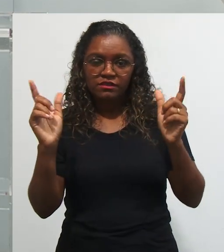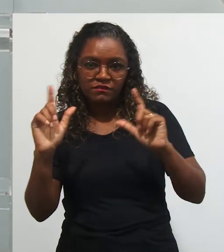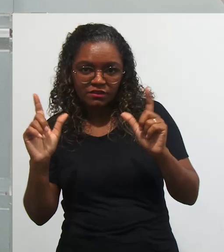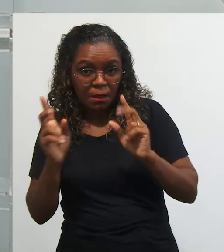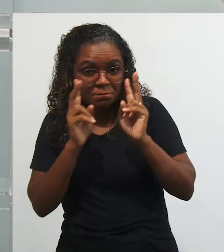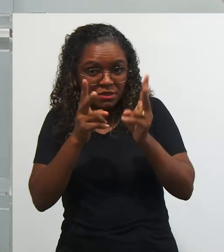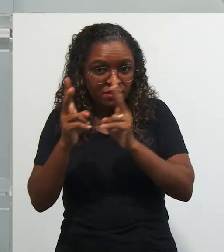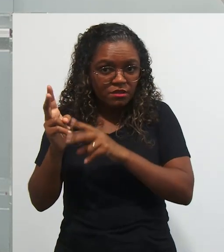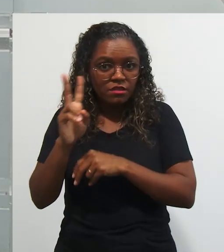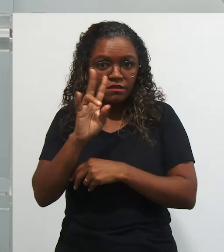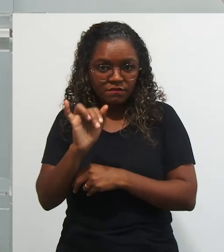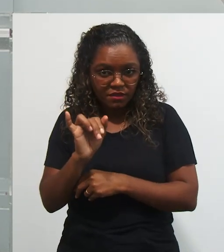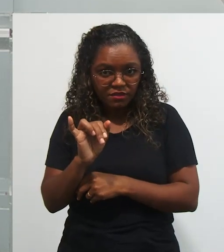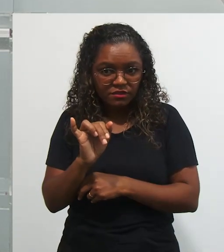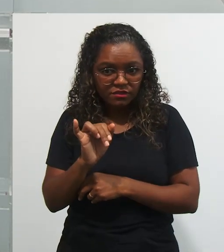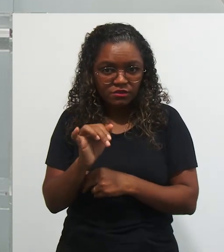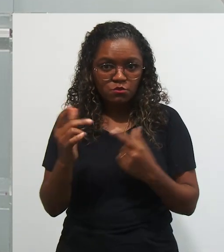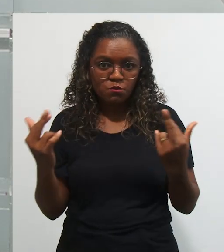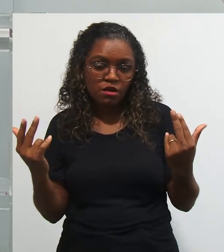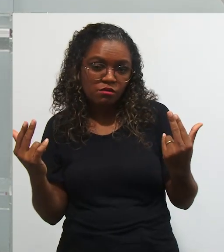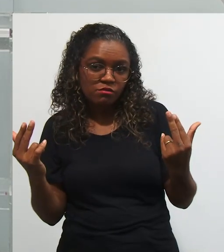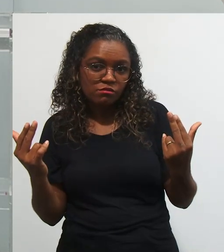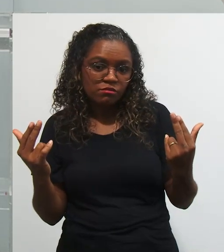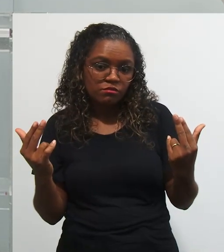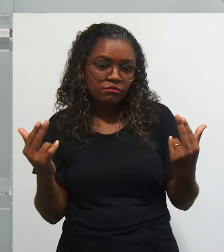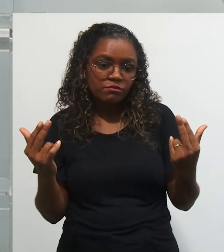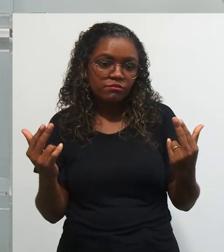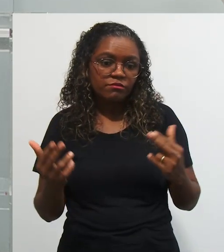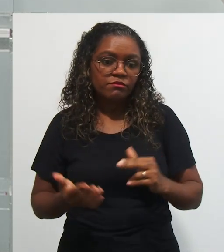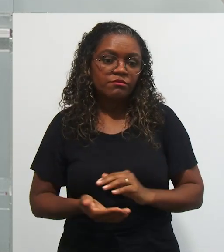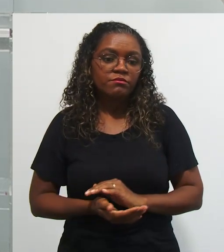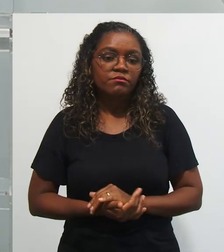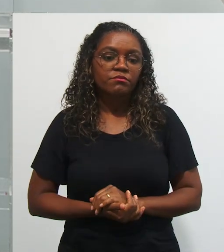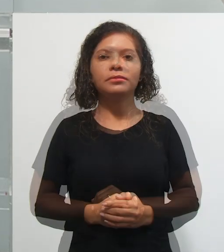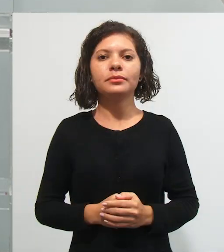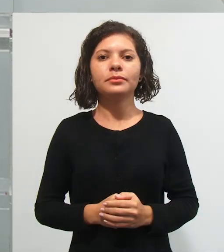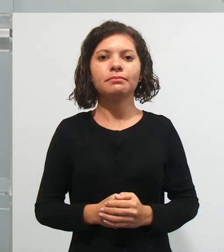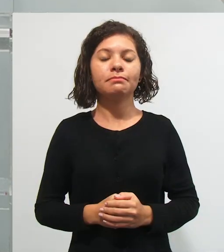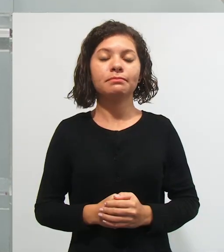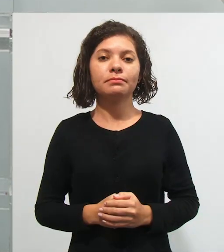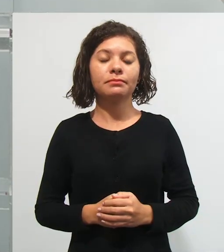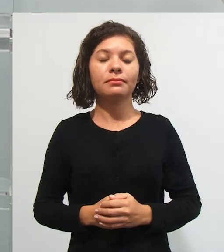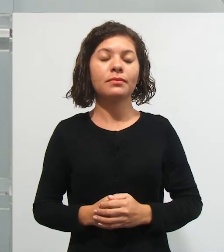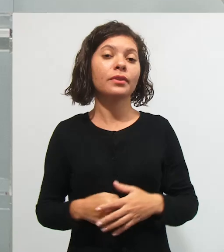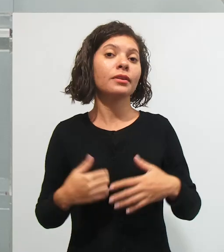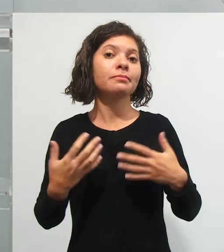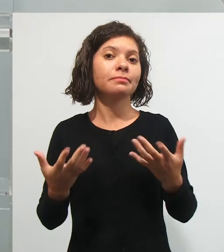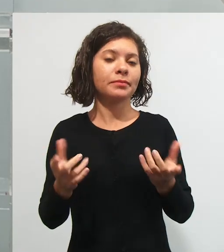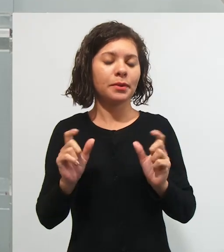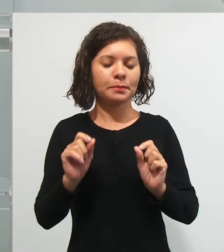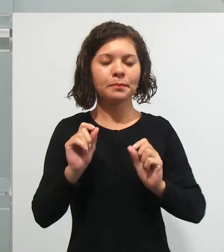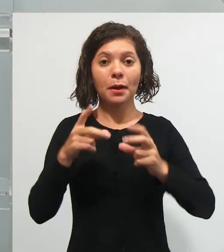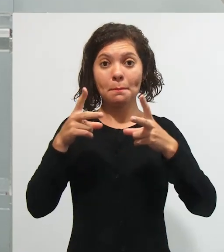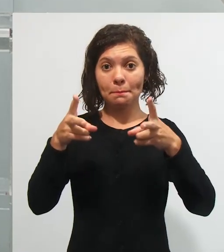tela até quanto? Até quando? Como? Então, perceba